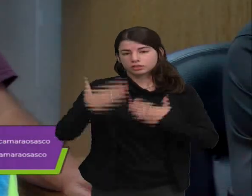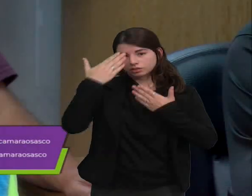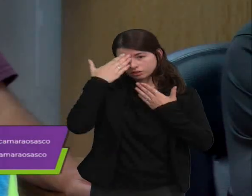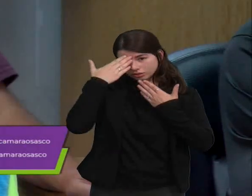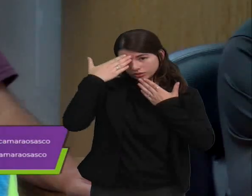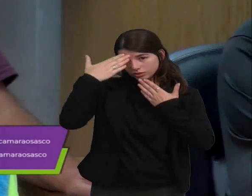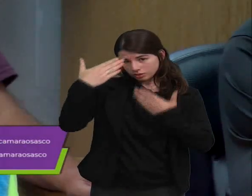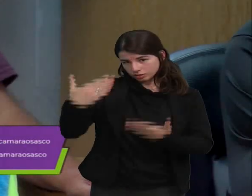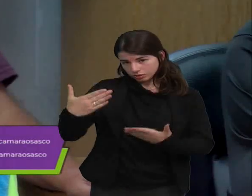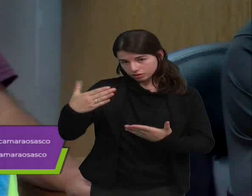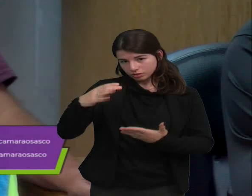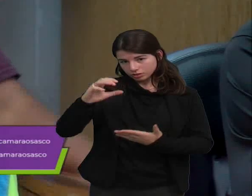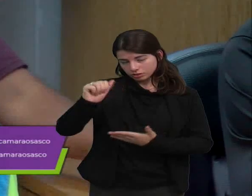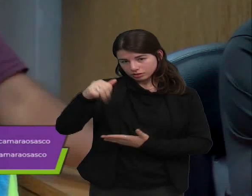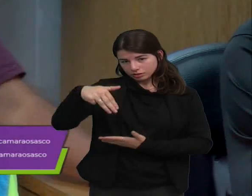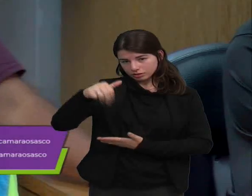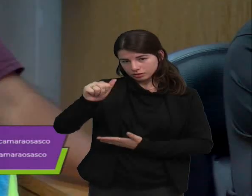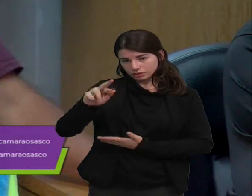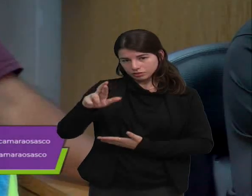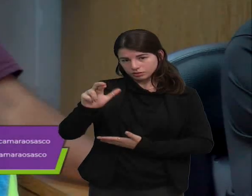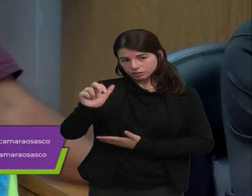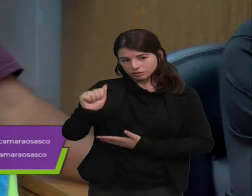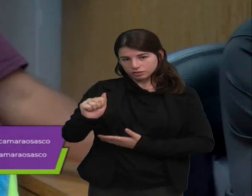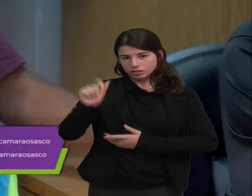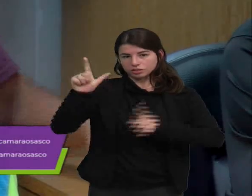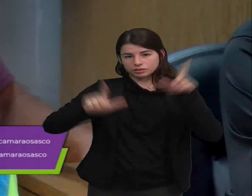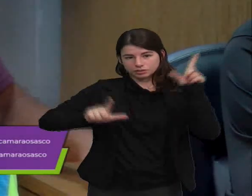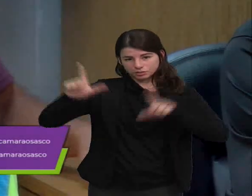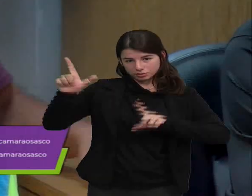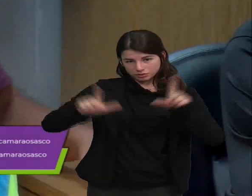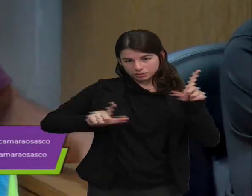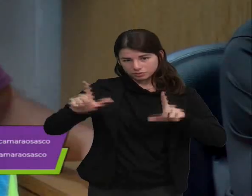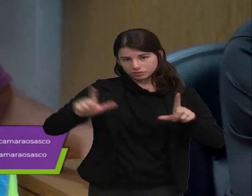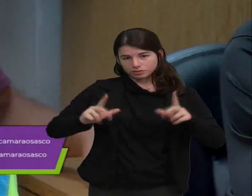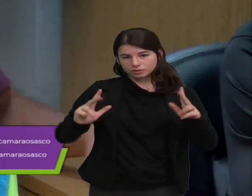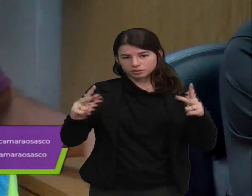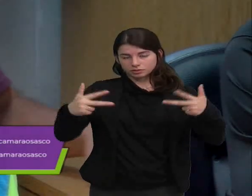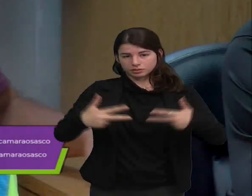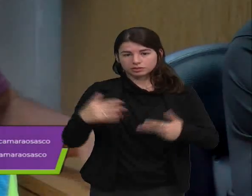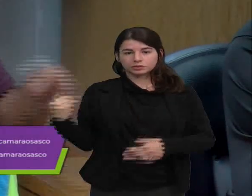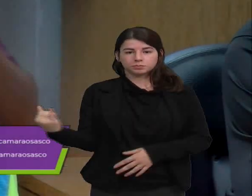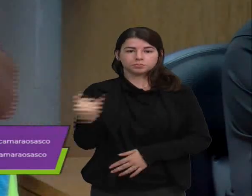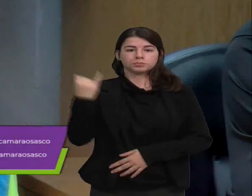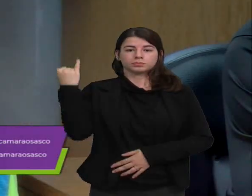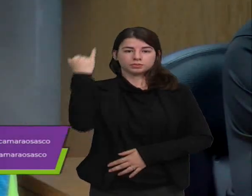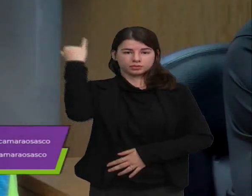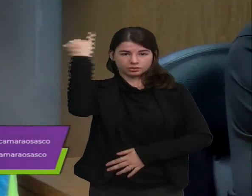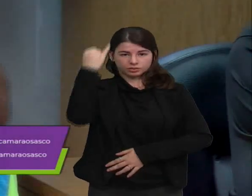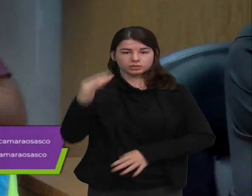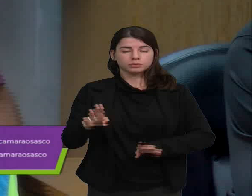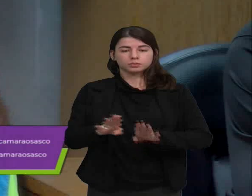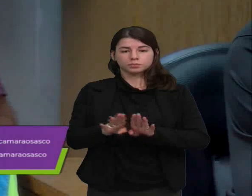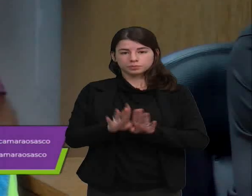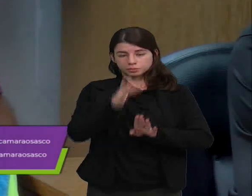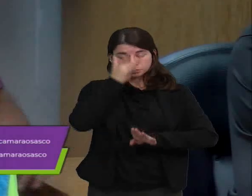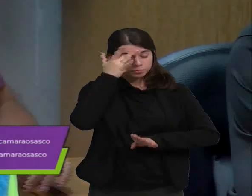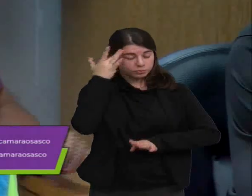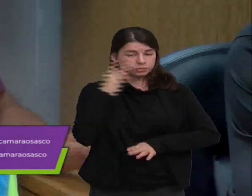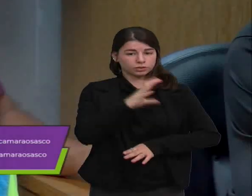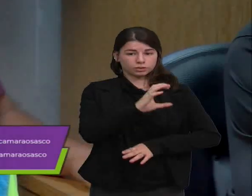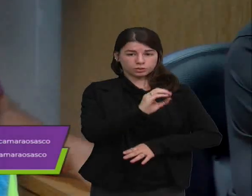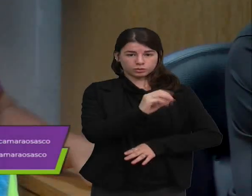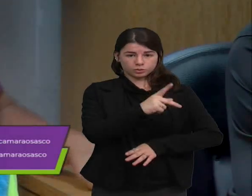Câmara que sempre é uma parceira muito importante ao pessoal da Copa ao